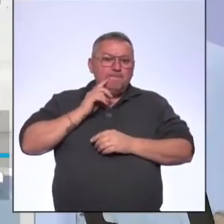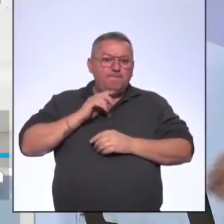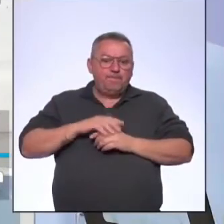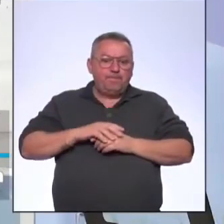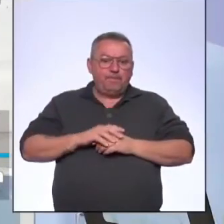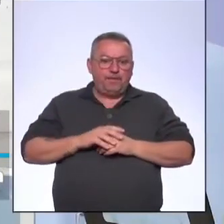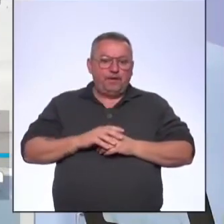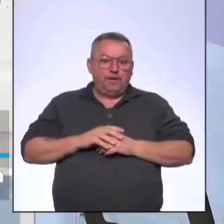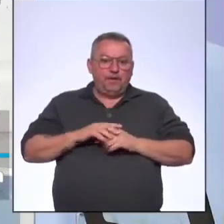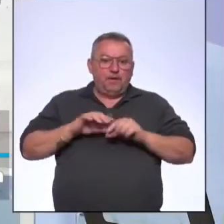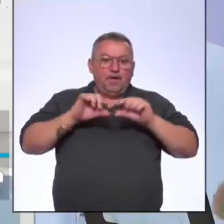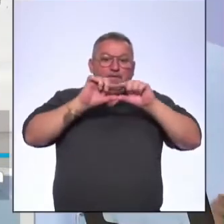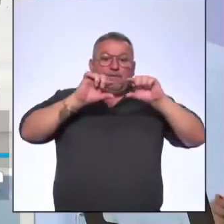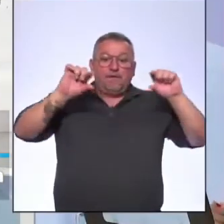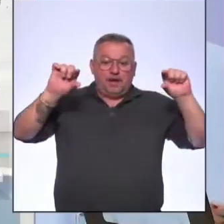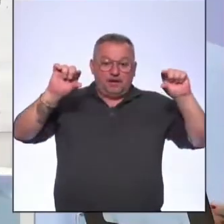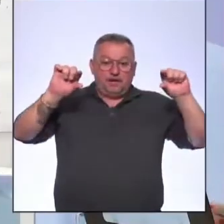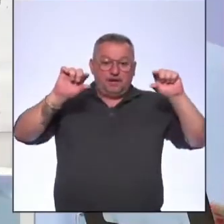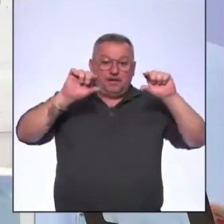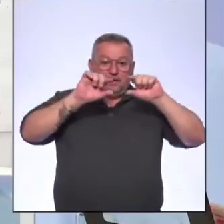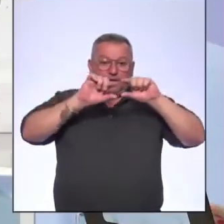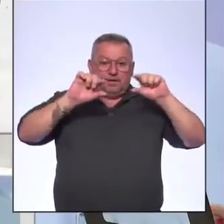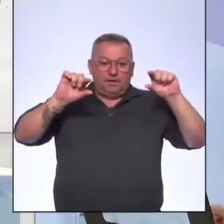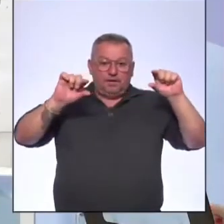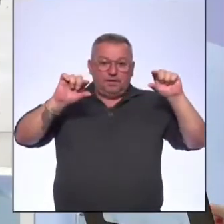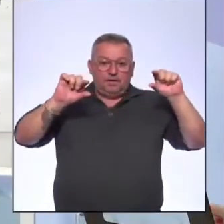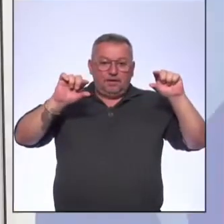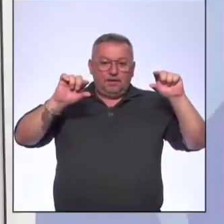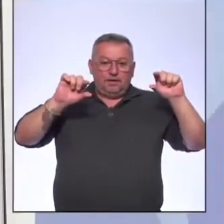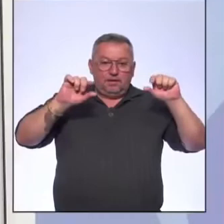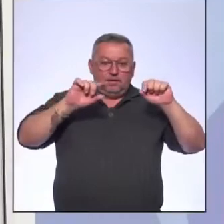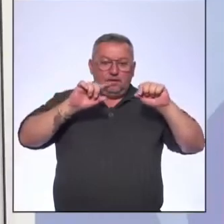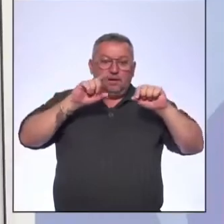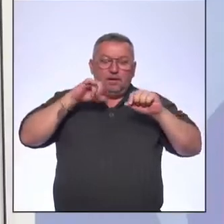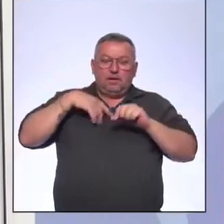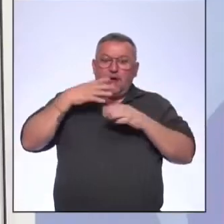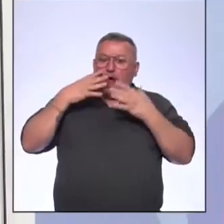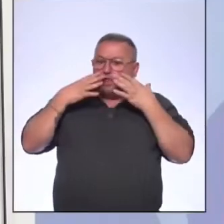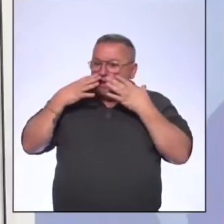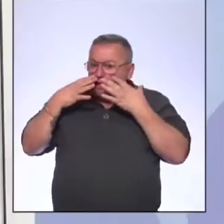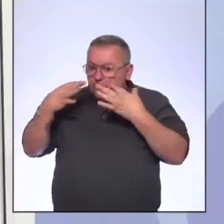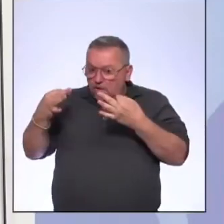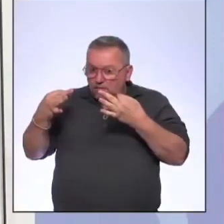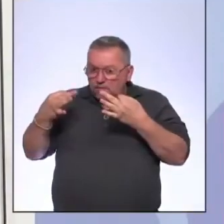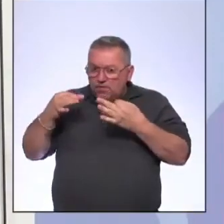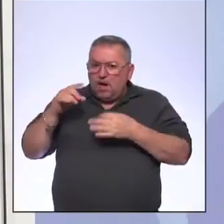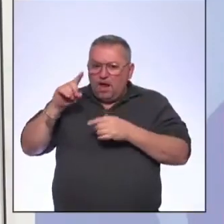flip, ó, eu tenho frase, né? Se eu disser atenção,